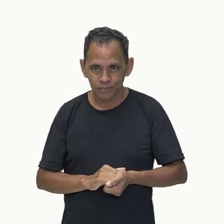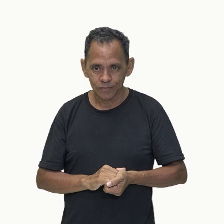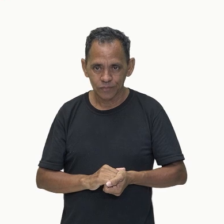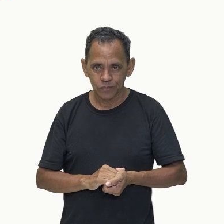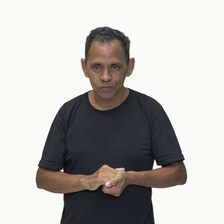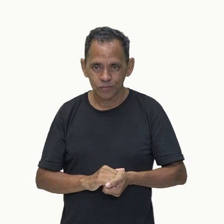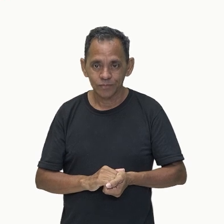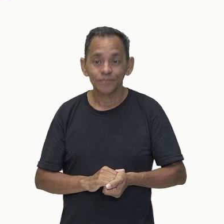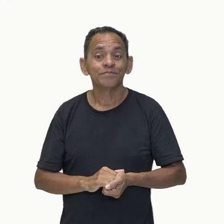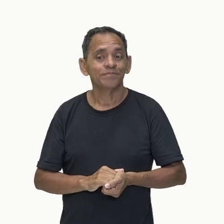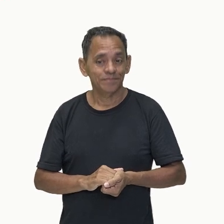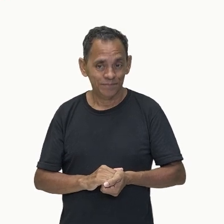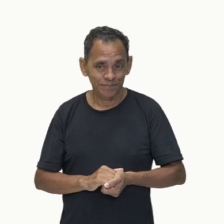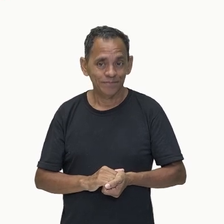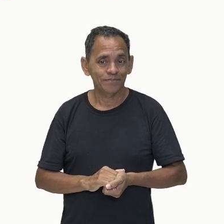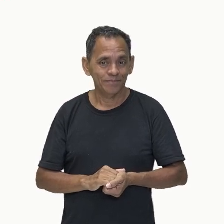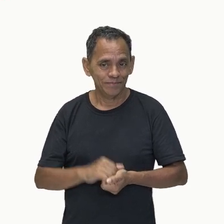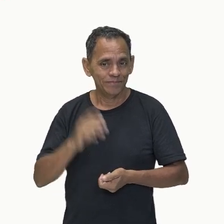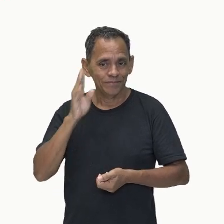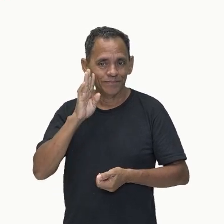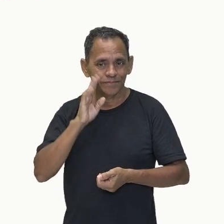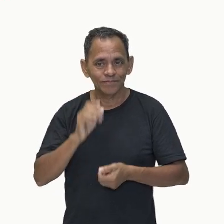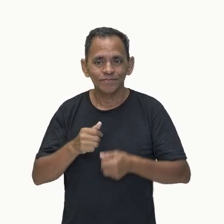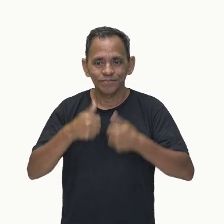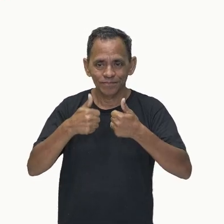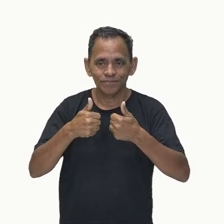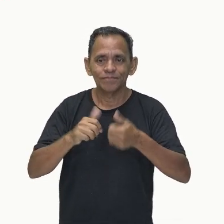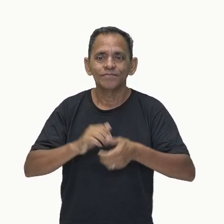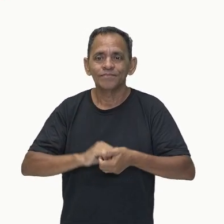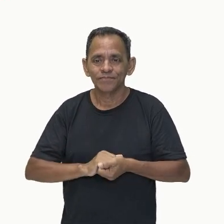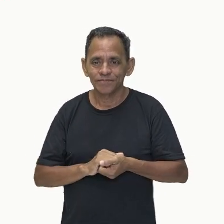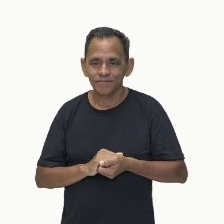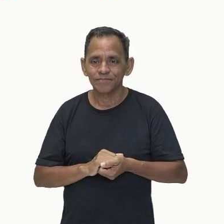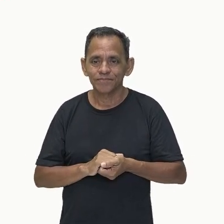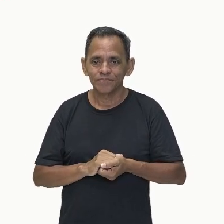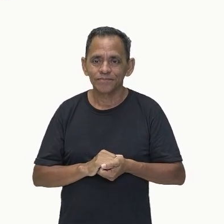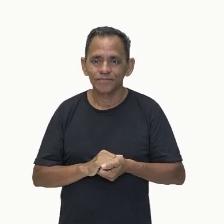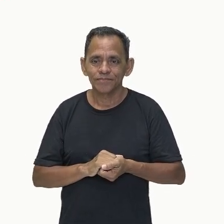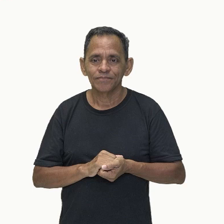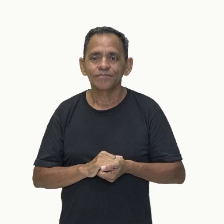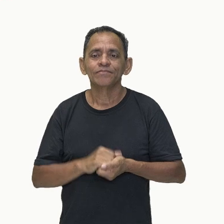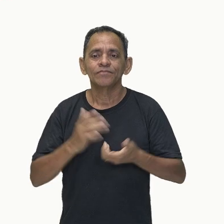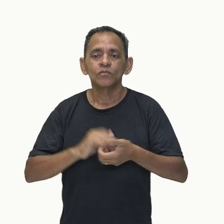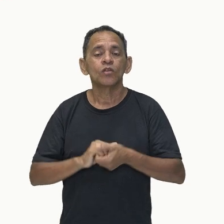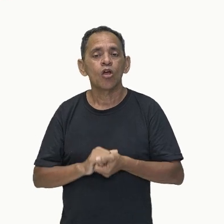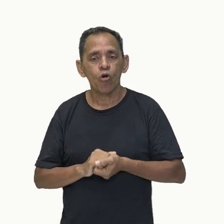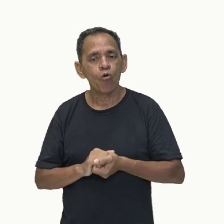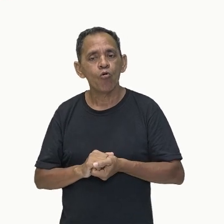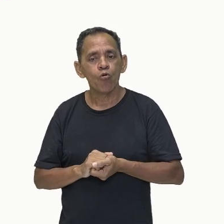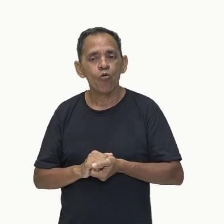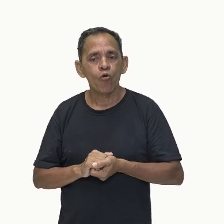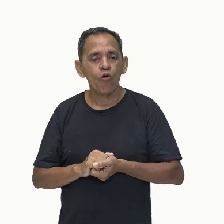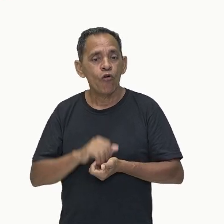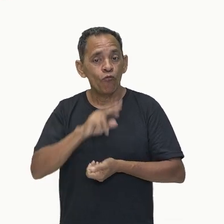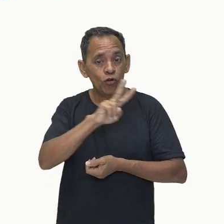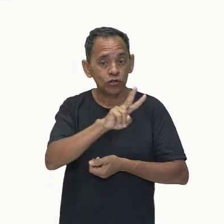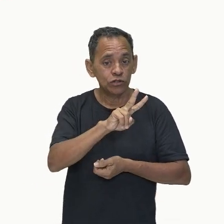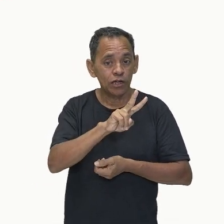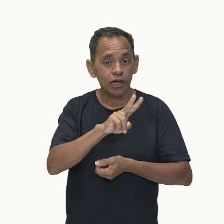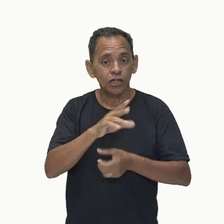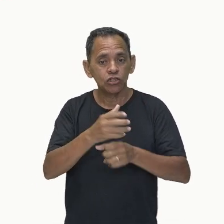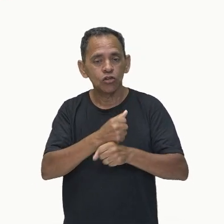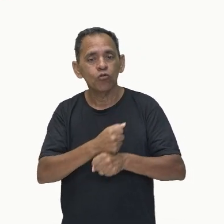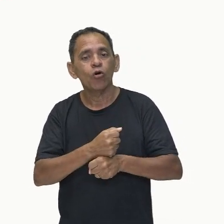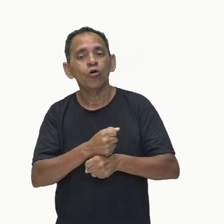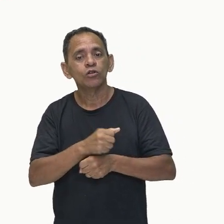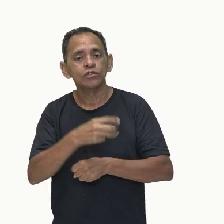3, muito bem. 3 metros por segundo. Essa é a velocidade, tá? Essa é a velocidade. Eu deixo até